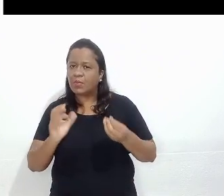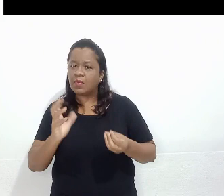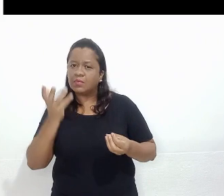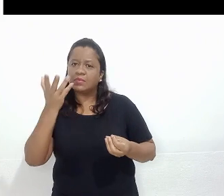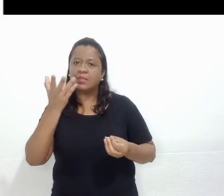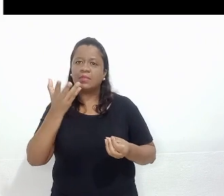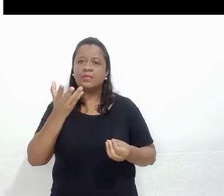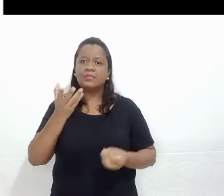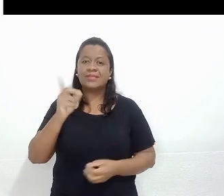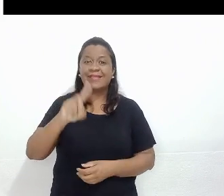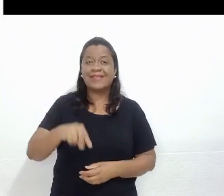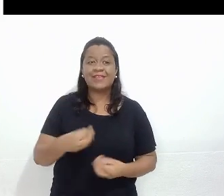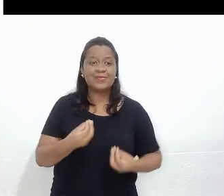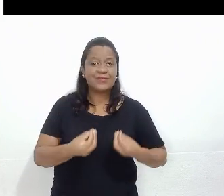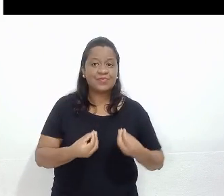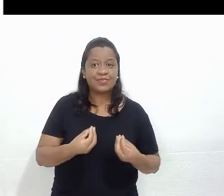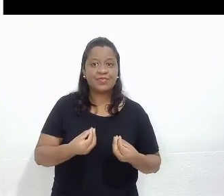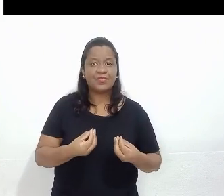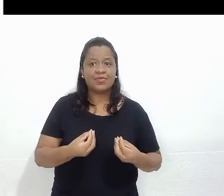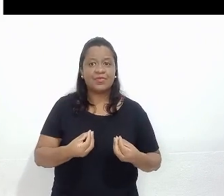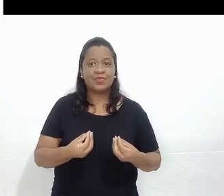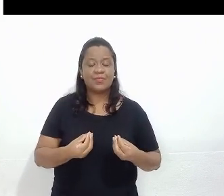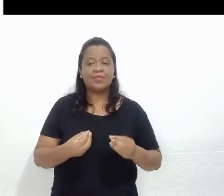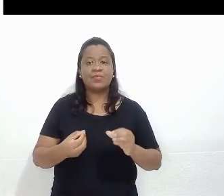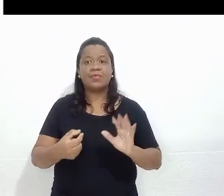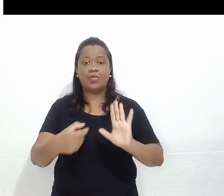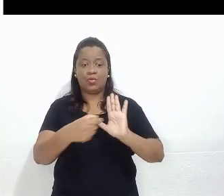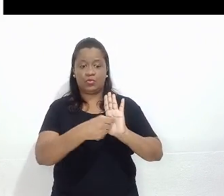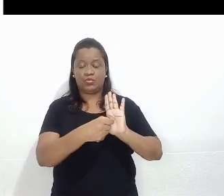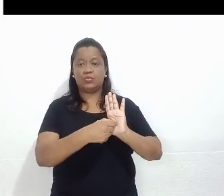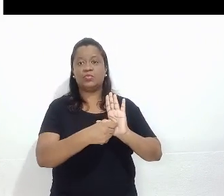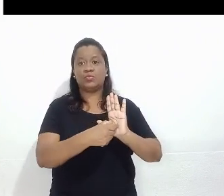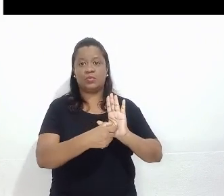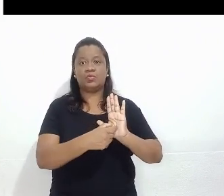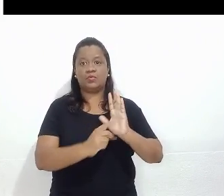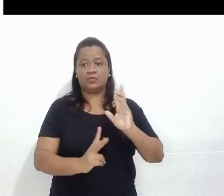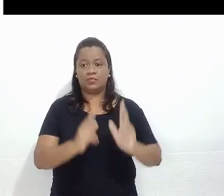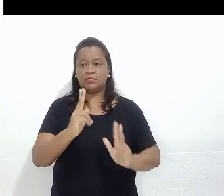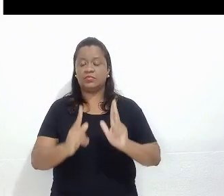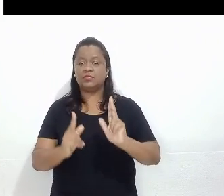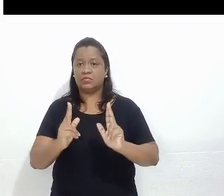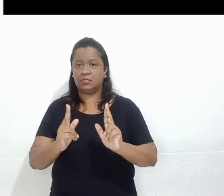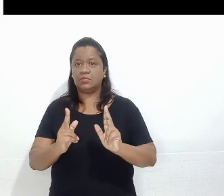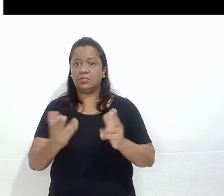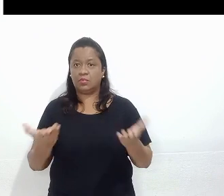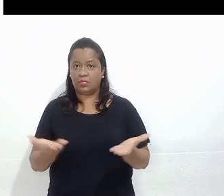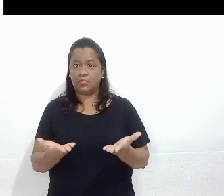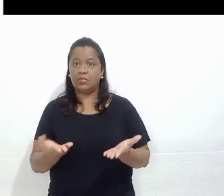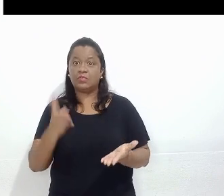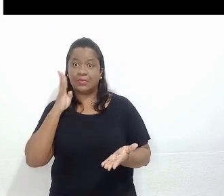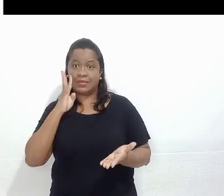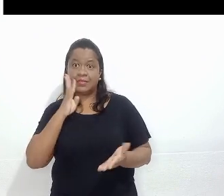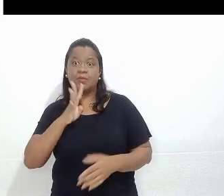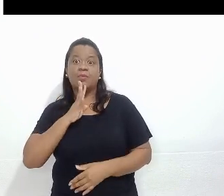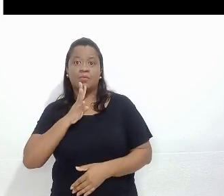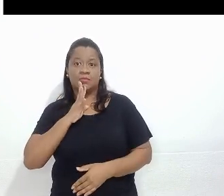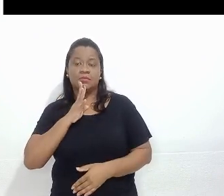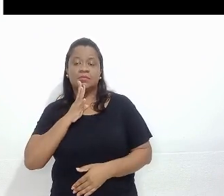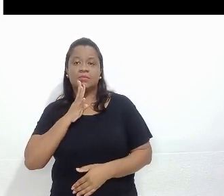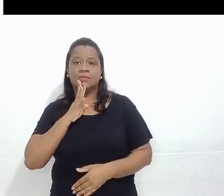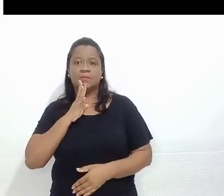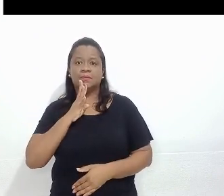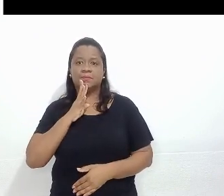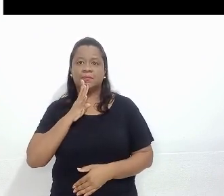que os softwares de edição que a gente tem à nossa disposição hoje também, que é legal a gente conhecer,